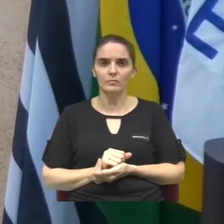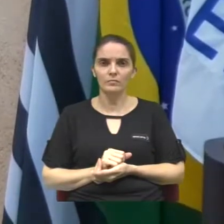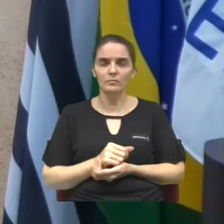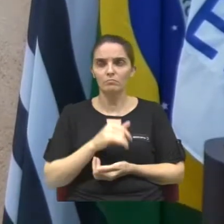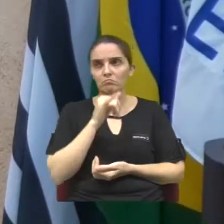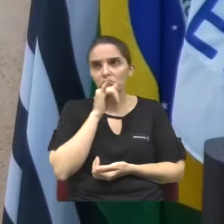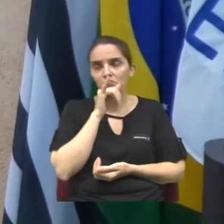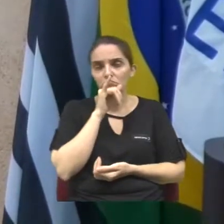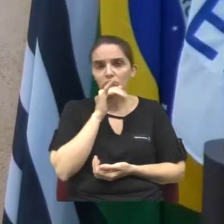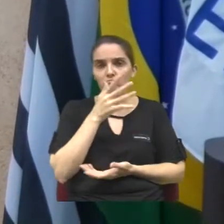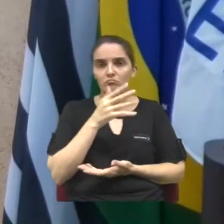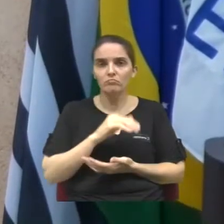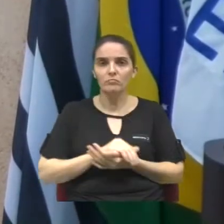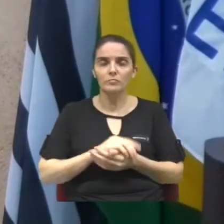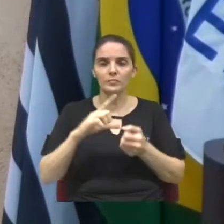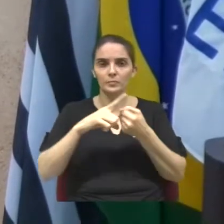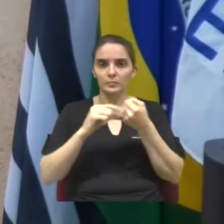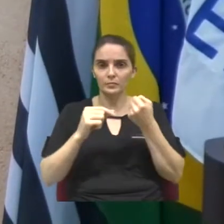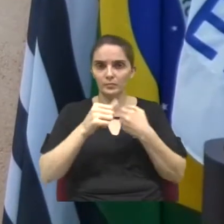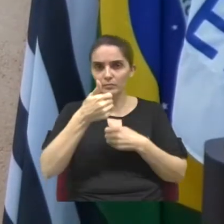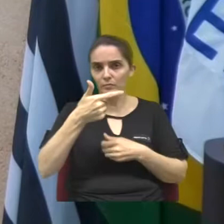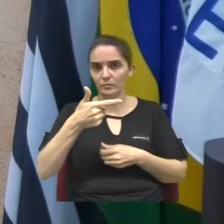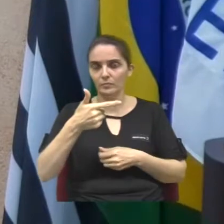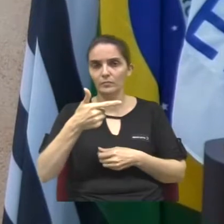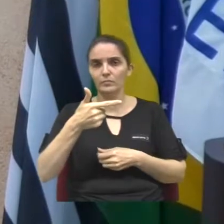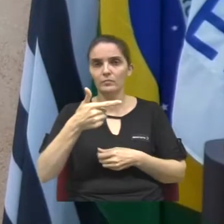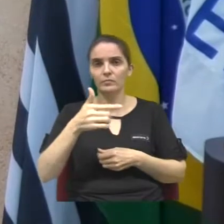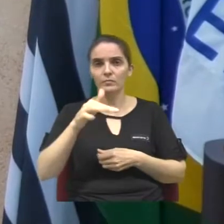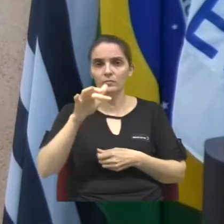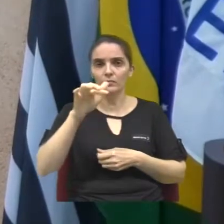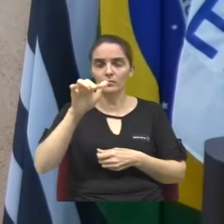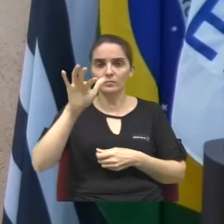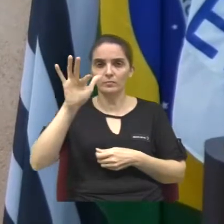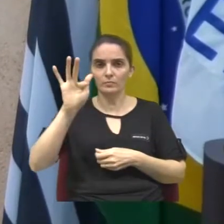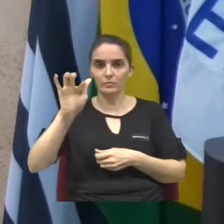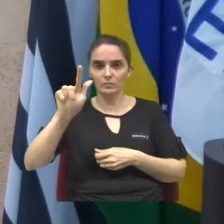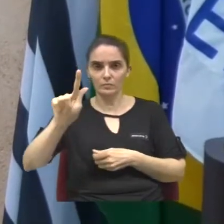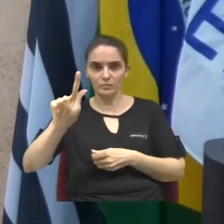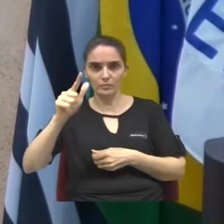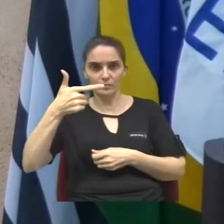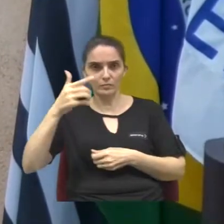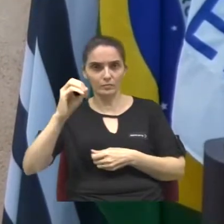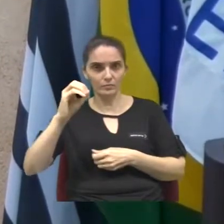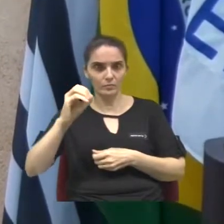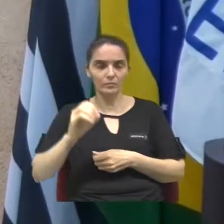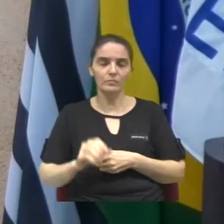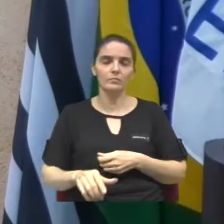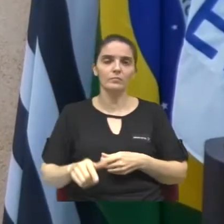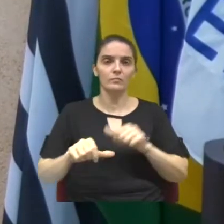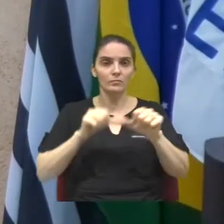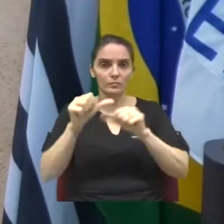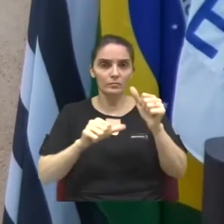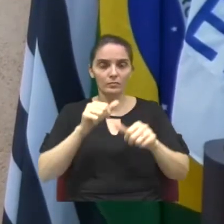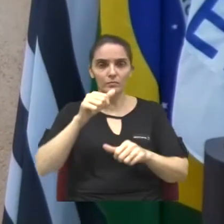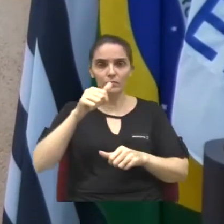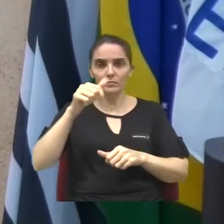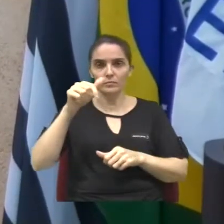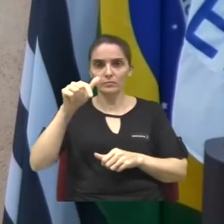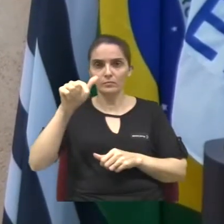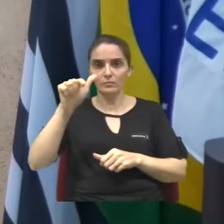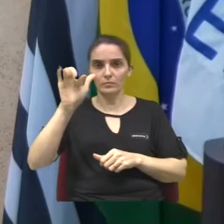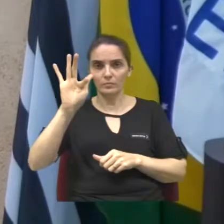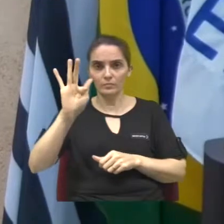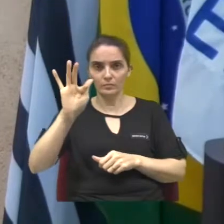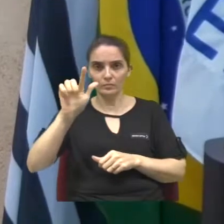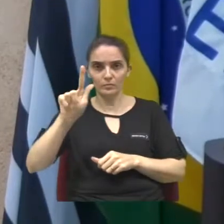exemplo, no artigo 12, que o FG 20 vai para a FG 2, percebe-se que houve um